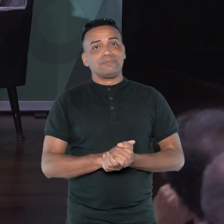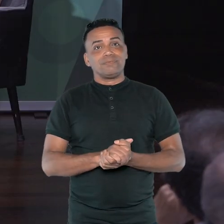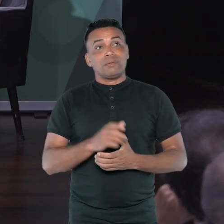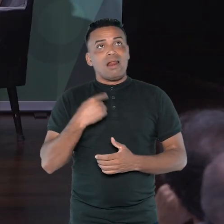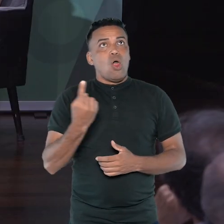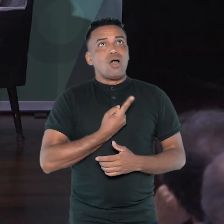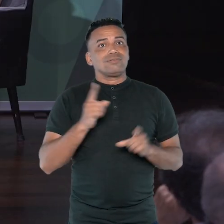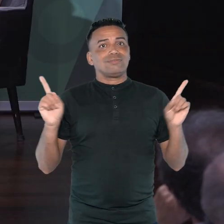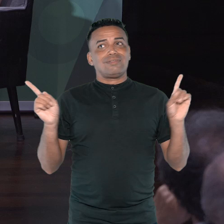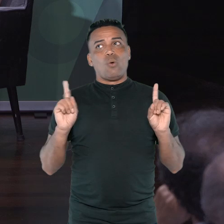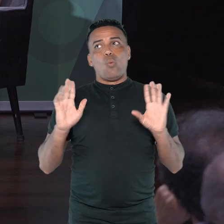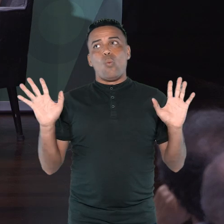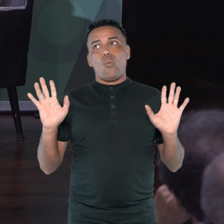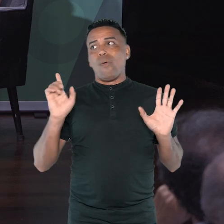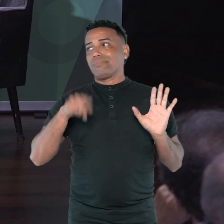não